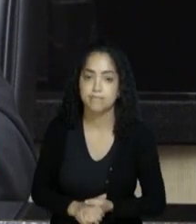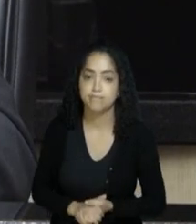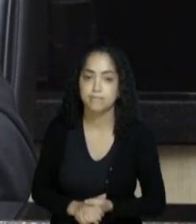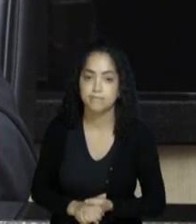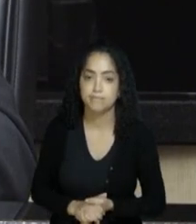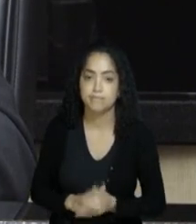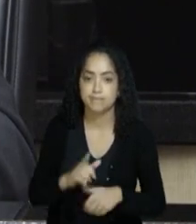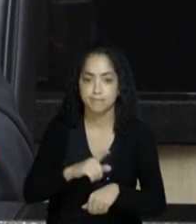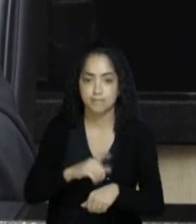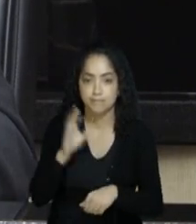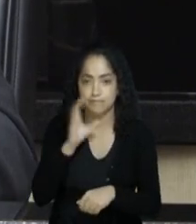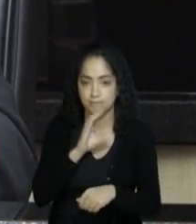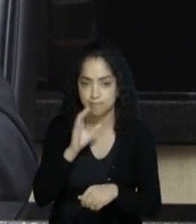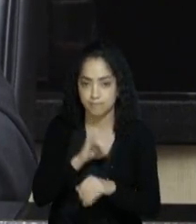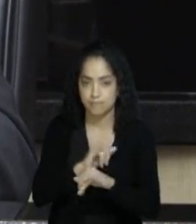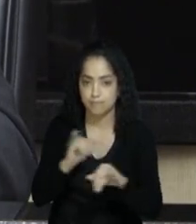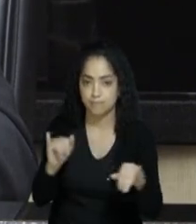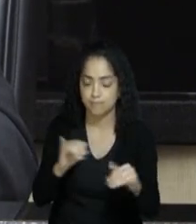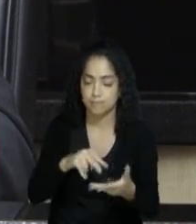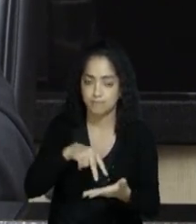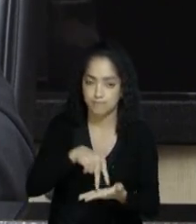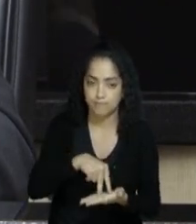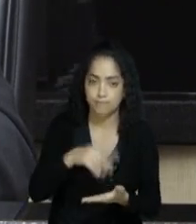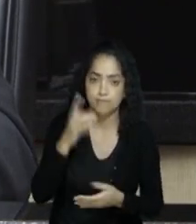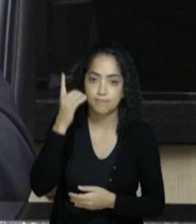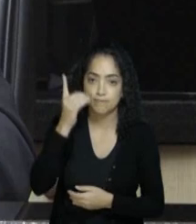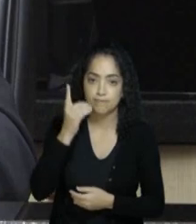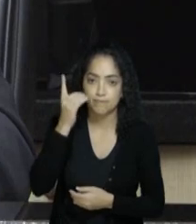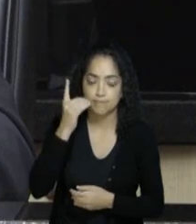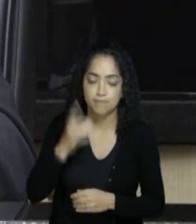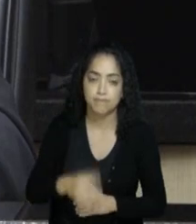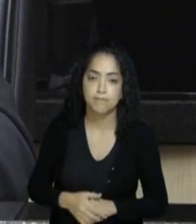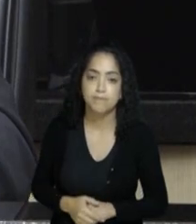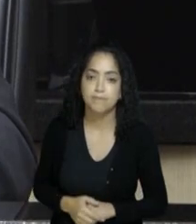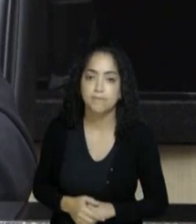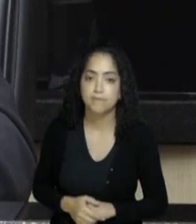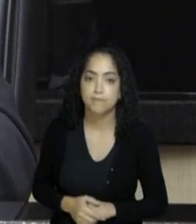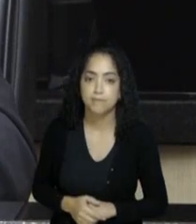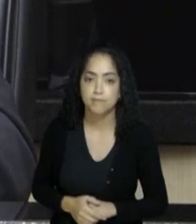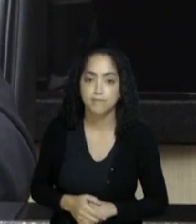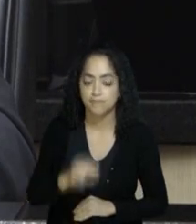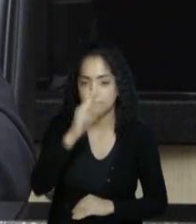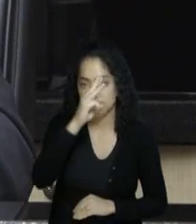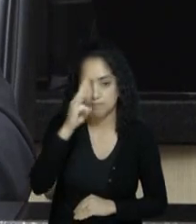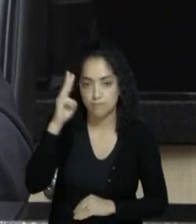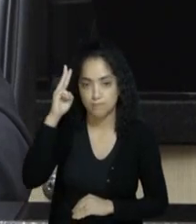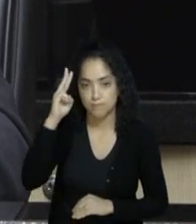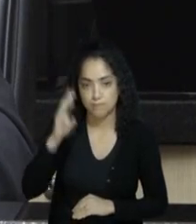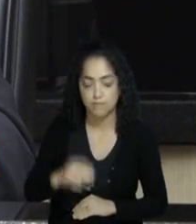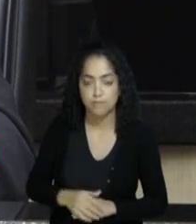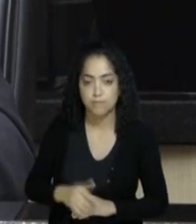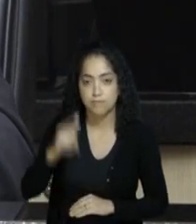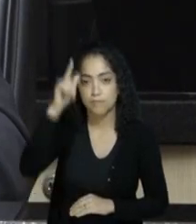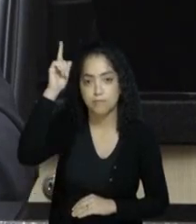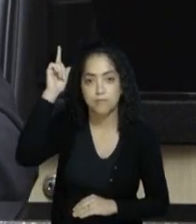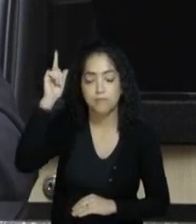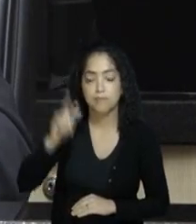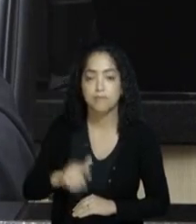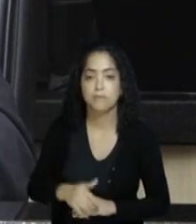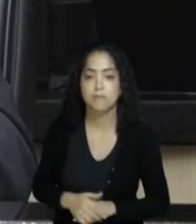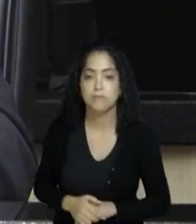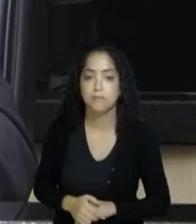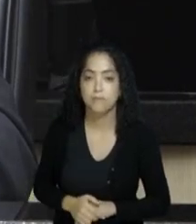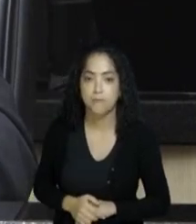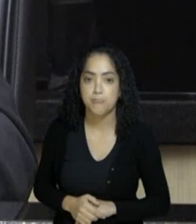comunicações. Fizeram uso da palavra os senhores deputados Volney Weber, Sargento Lima,